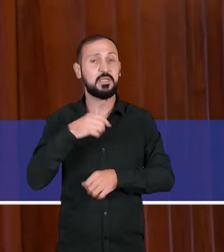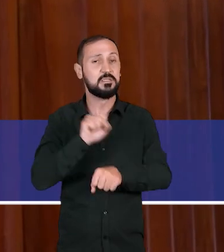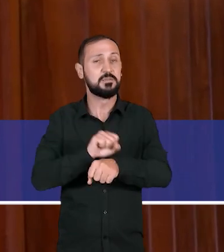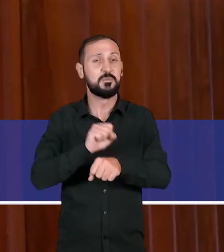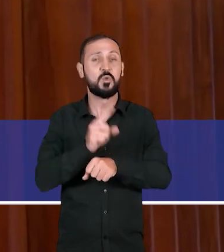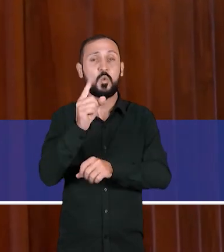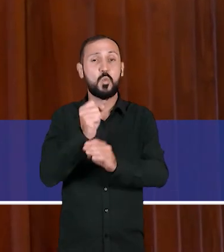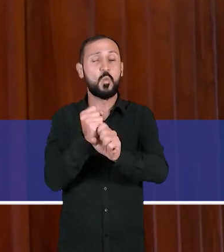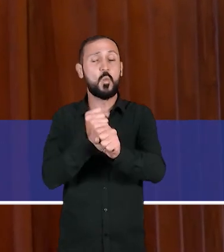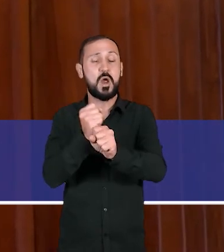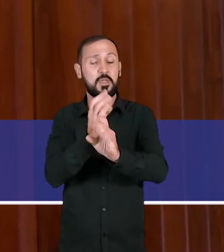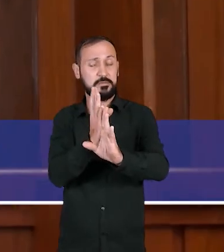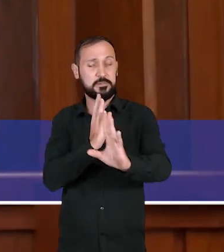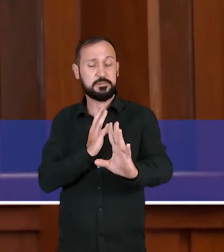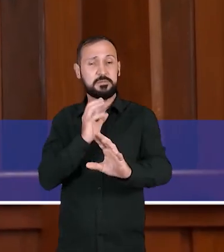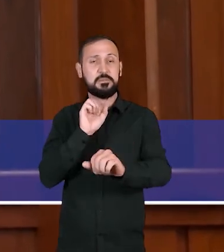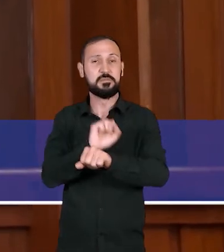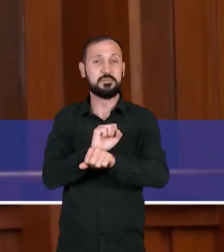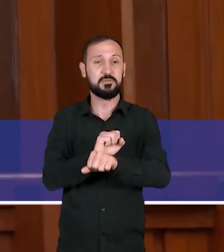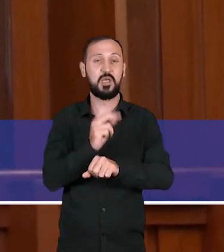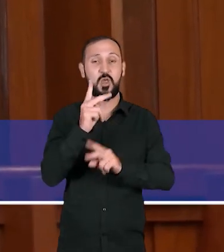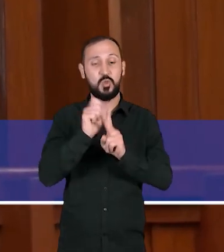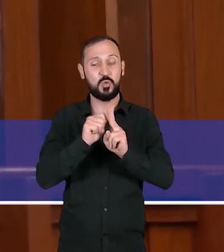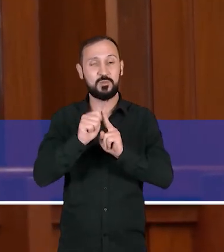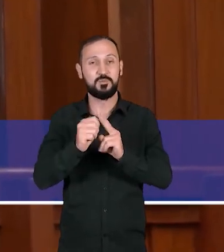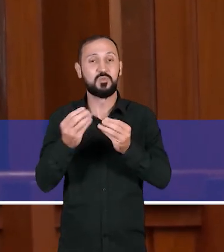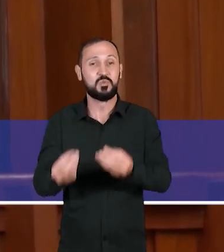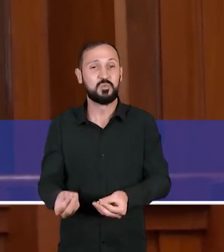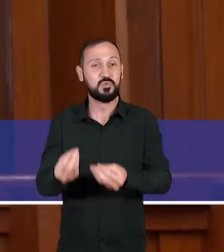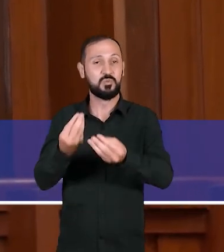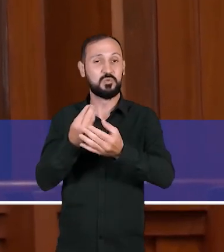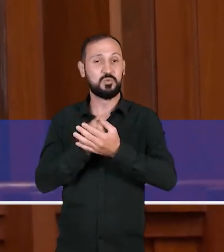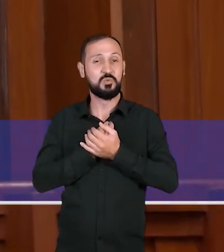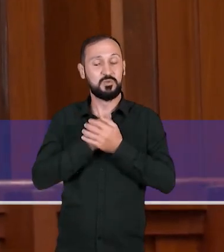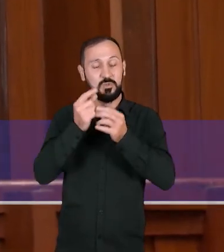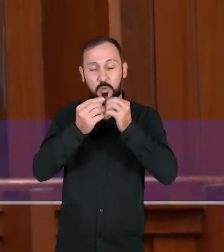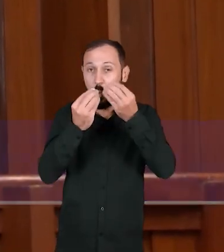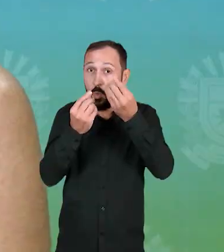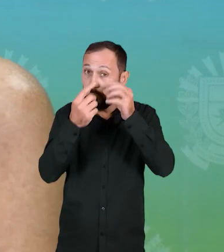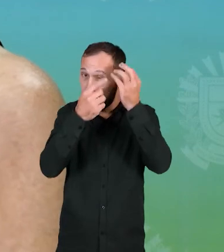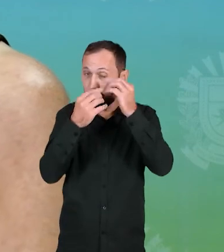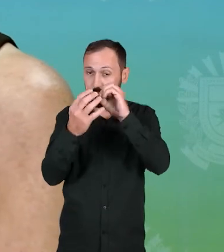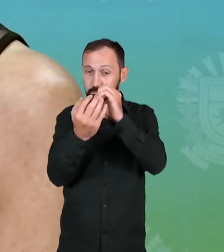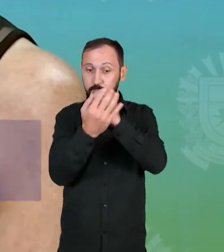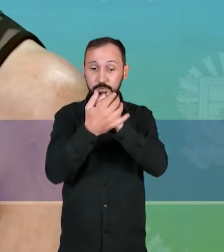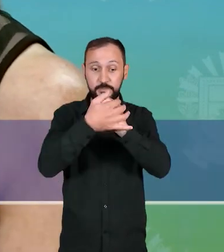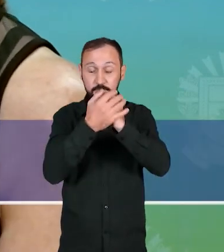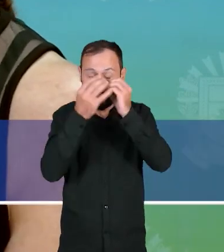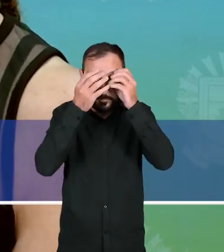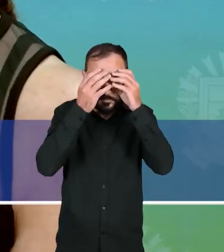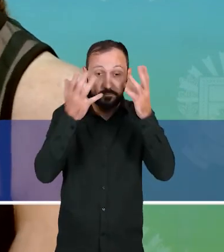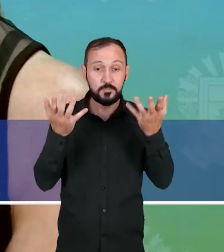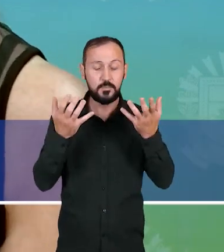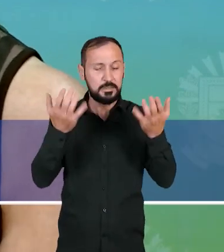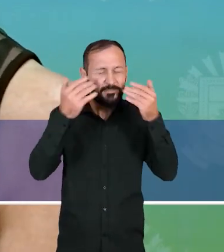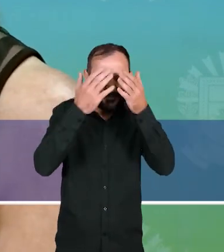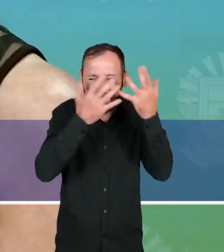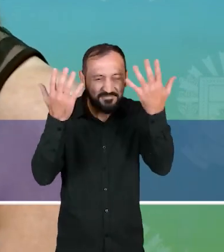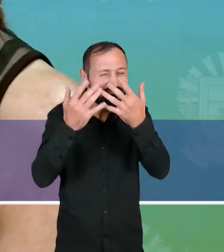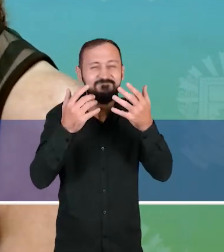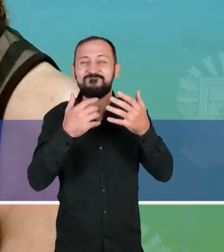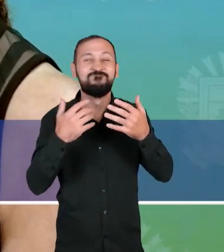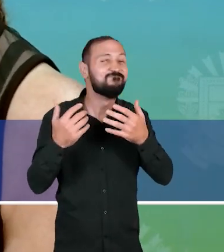1 ano na fila de espera e há 2 meses recebeu o transplante de córnea. Antes eu não conseguia enxergar as coisas com